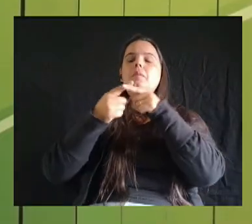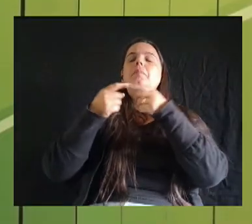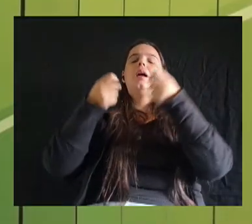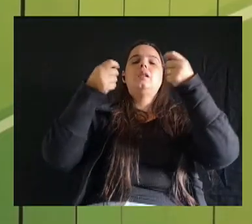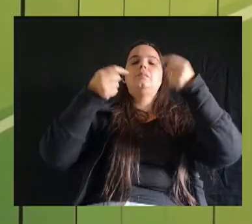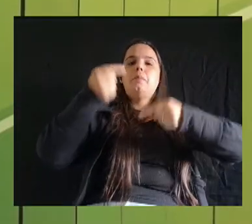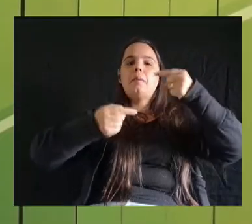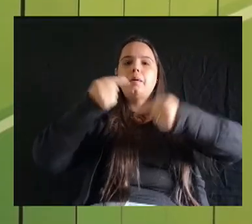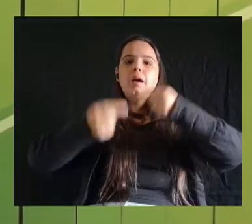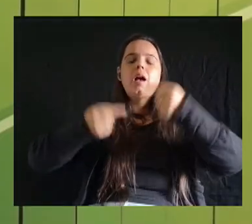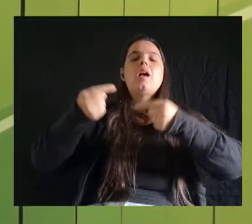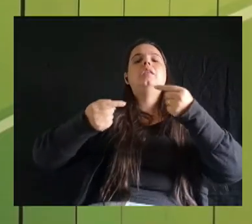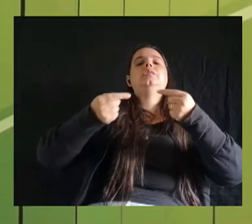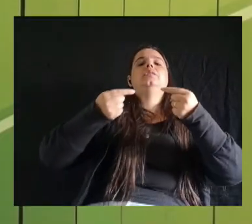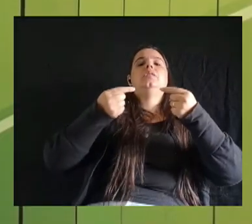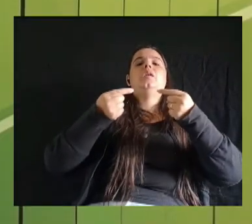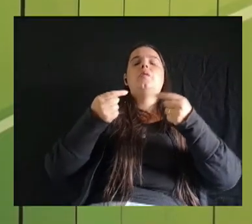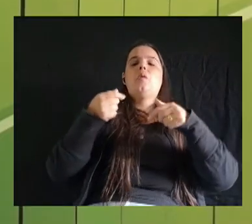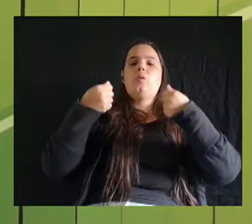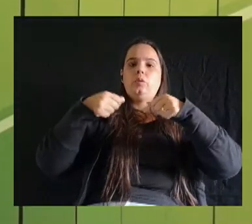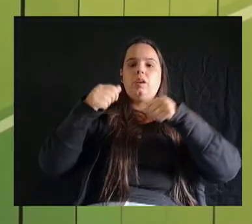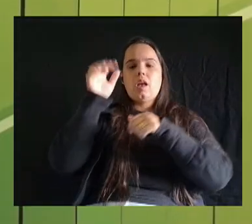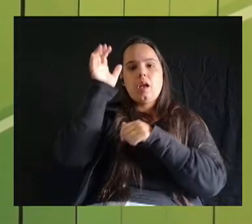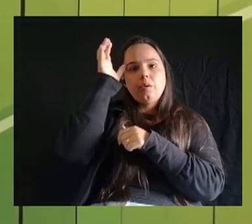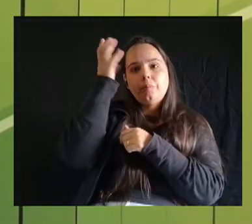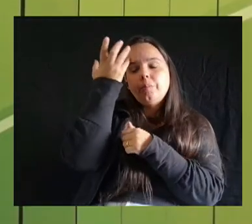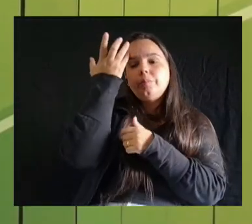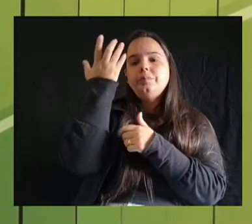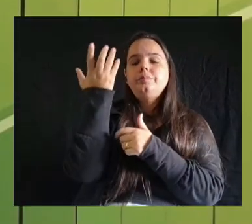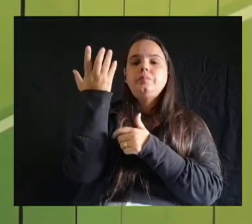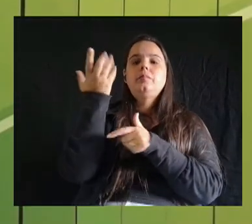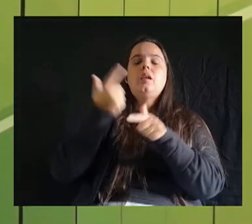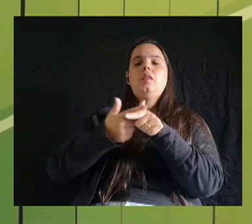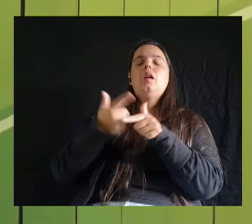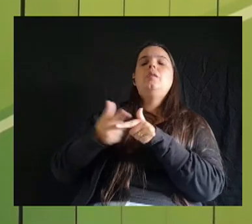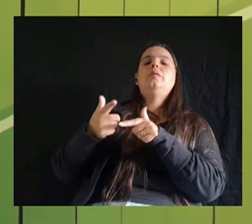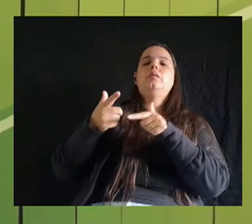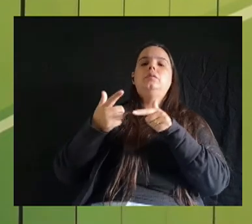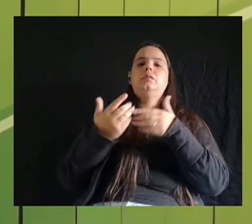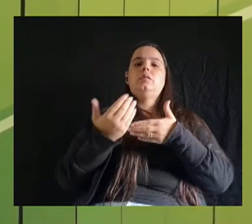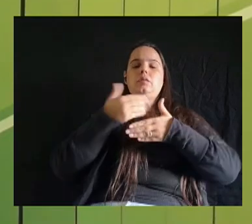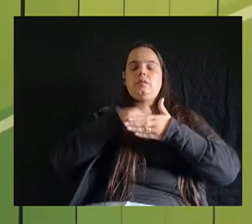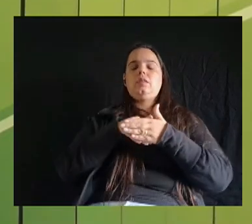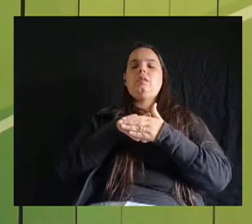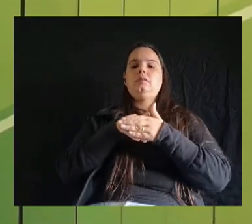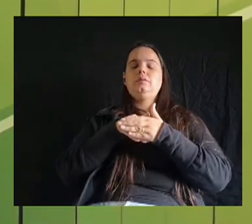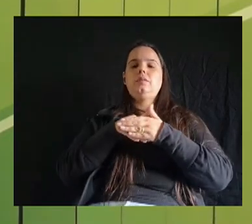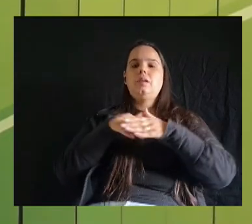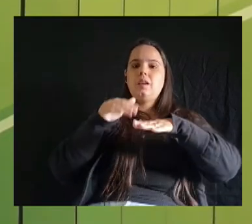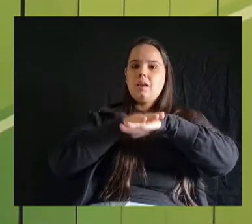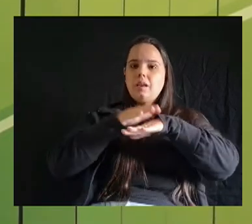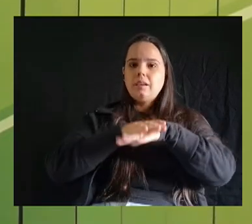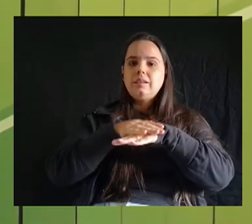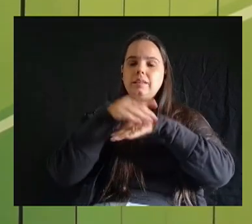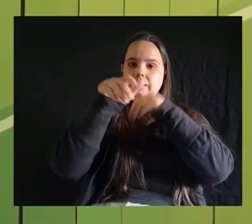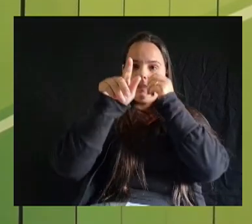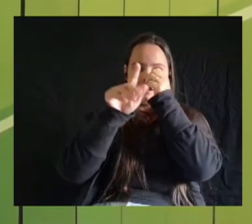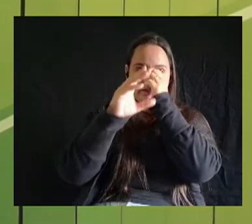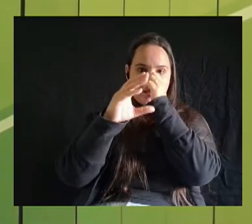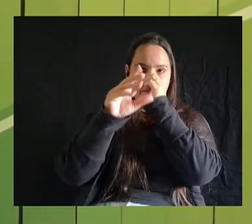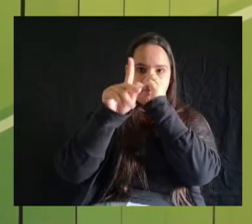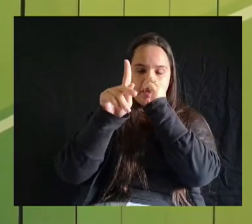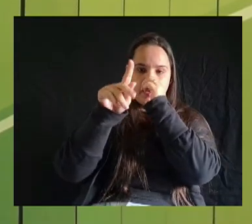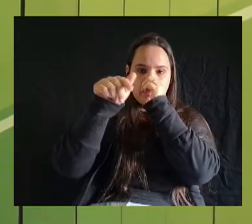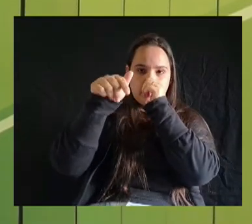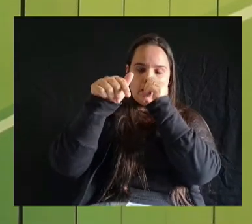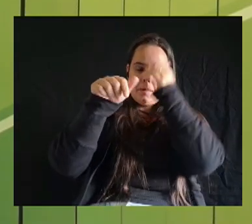nessa área, o Centro de Pesquisa e Desenvolvimento em Telecomunicações, o CPQD, lançou o projeto ECOS, que